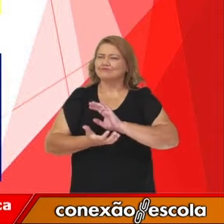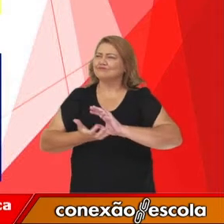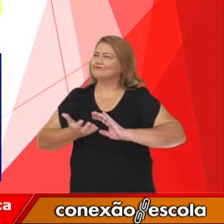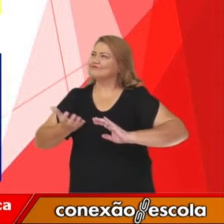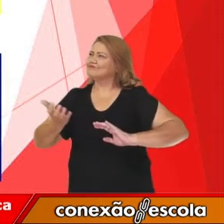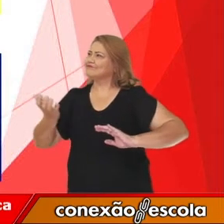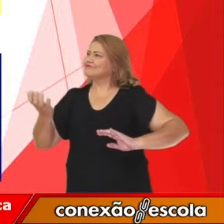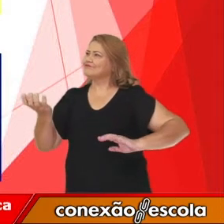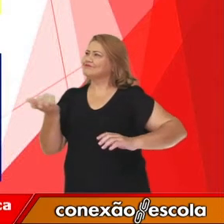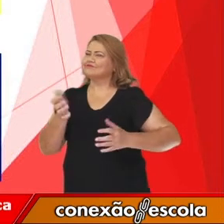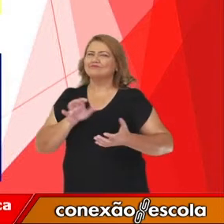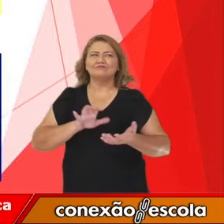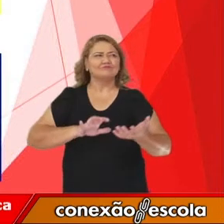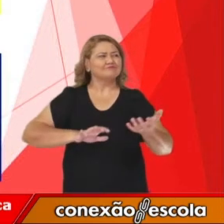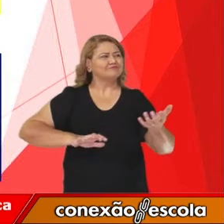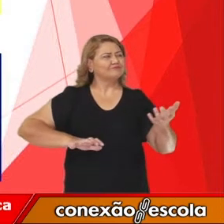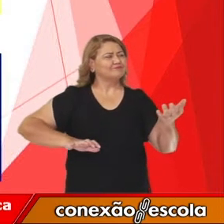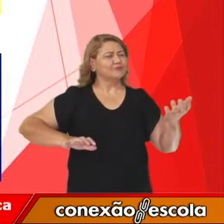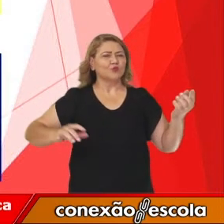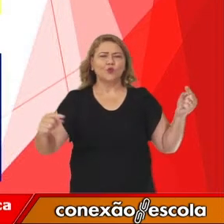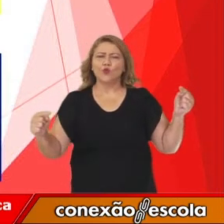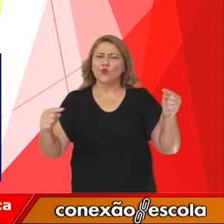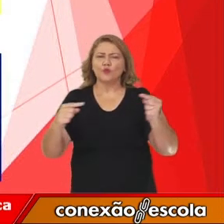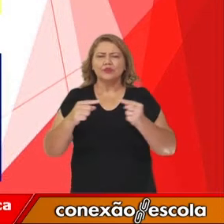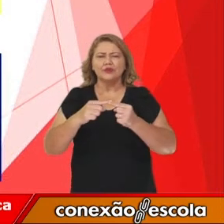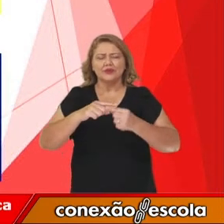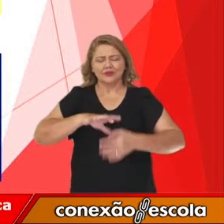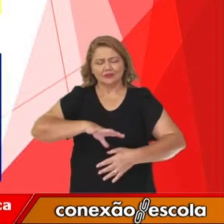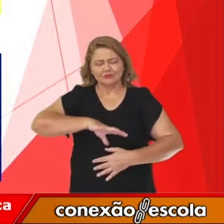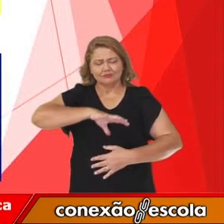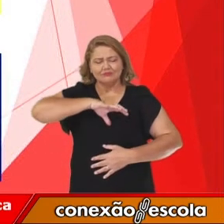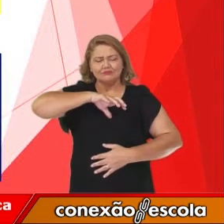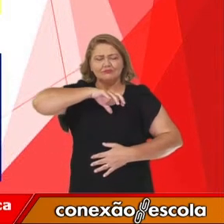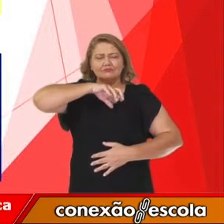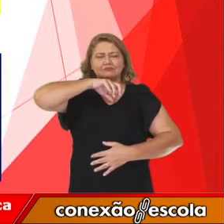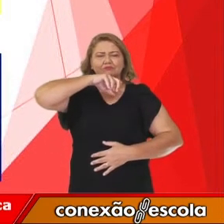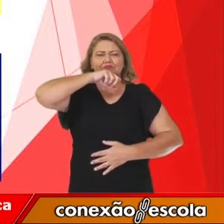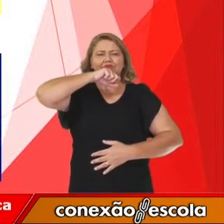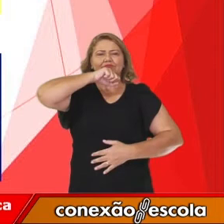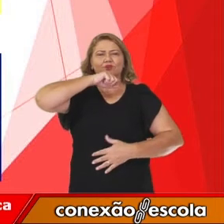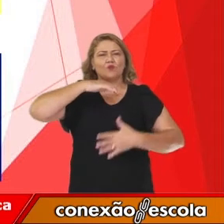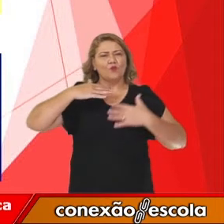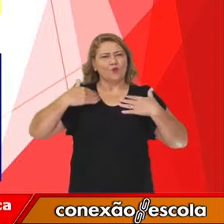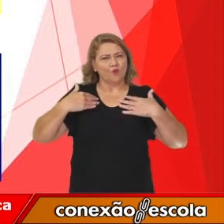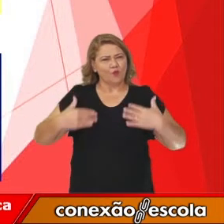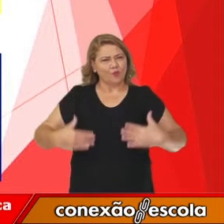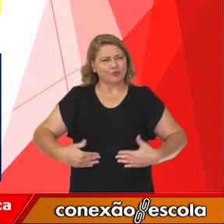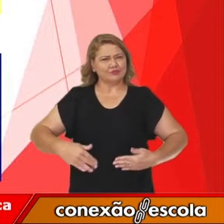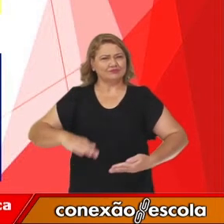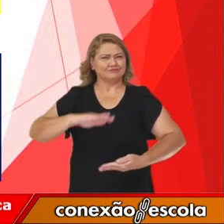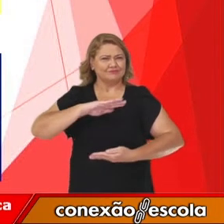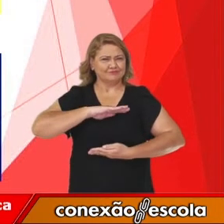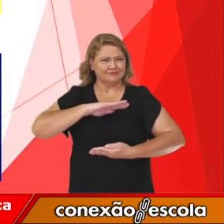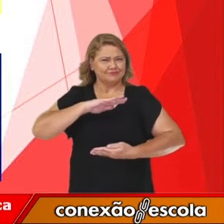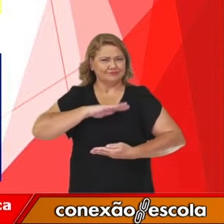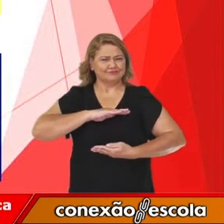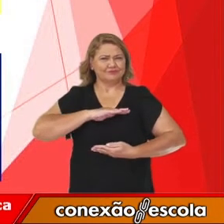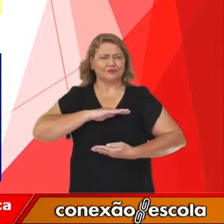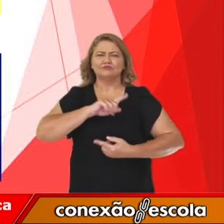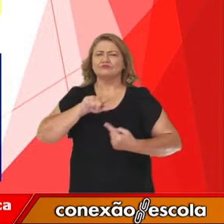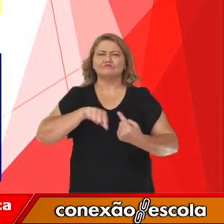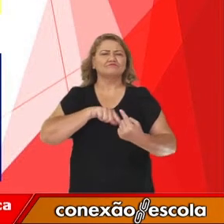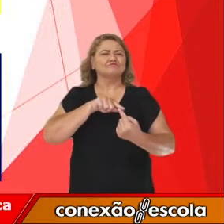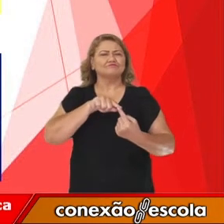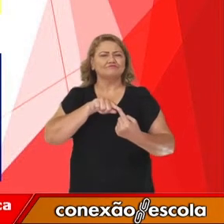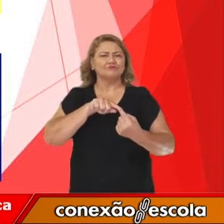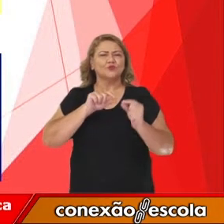regula a respiração em harmonia com o movimento do seu copo para obter saúde Qual é o